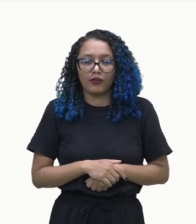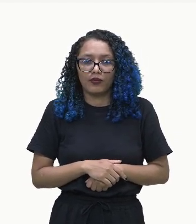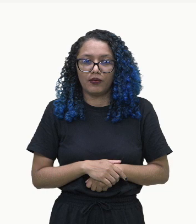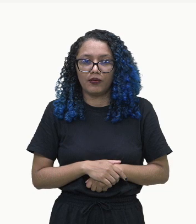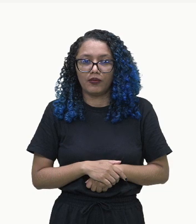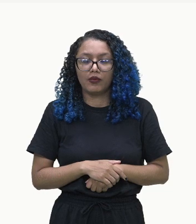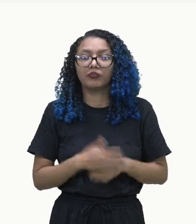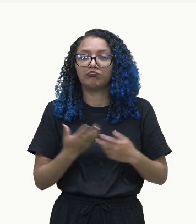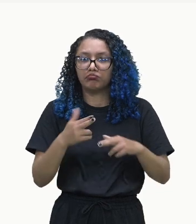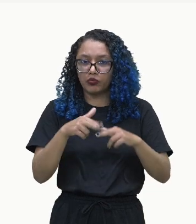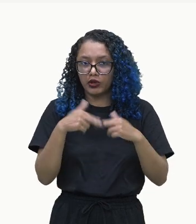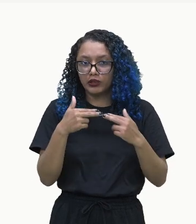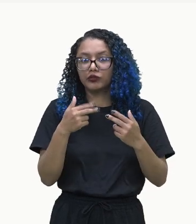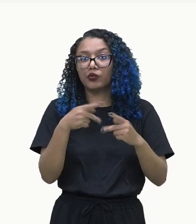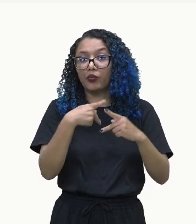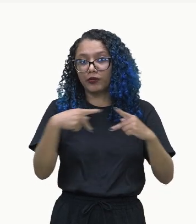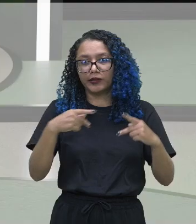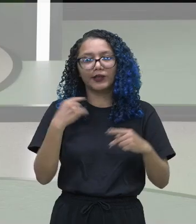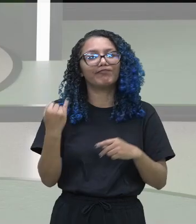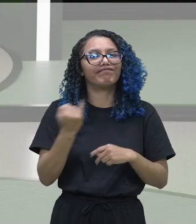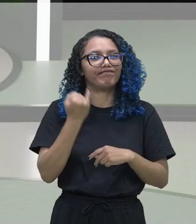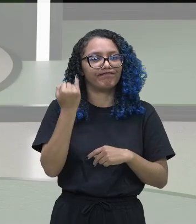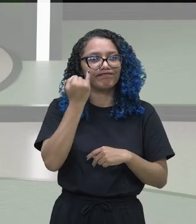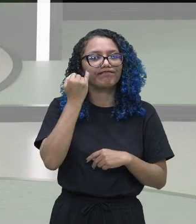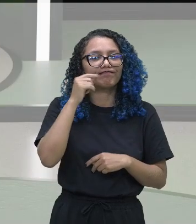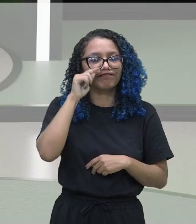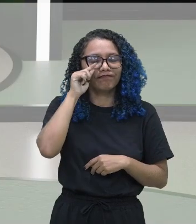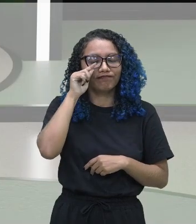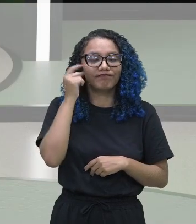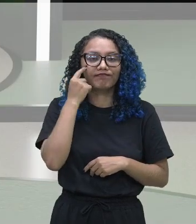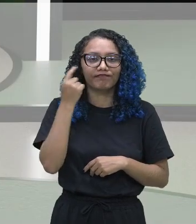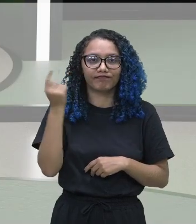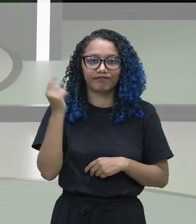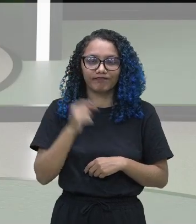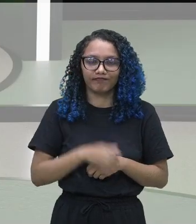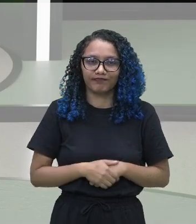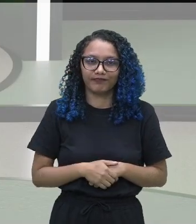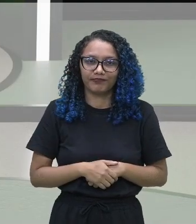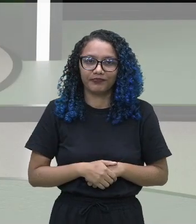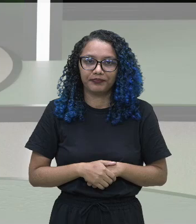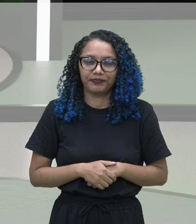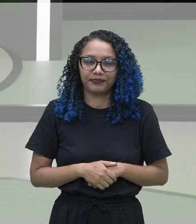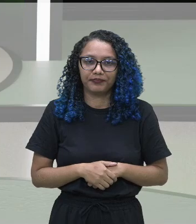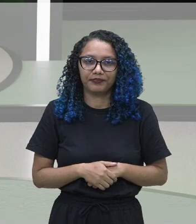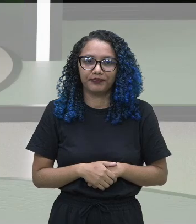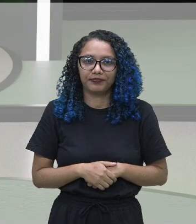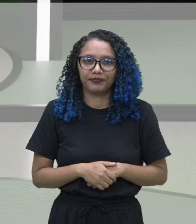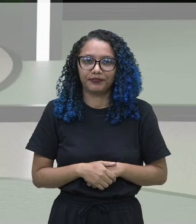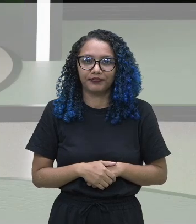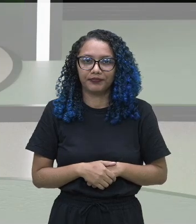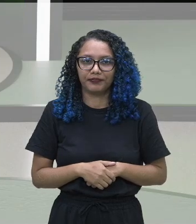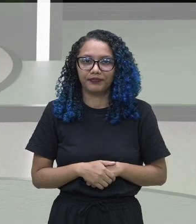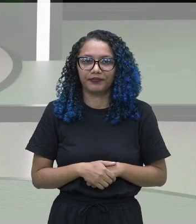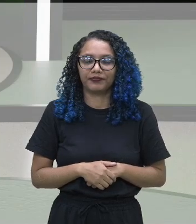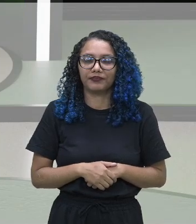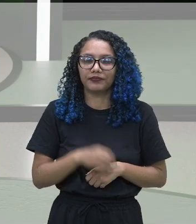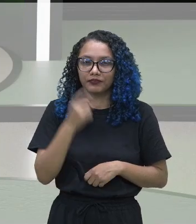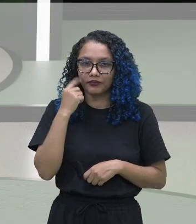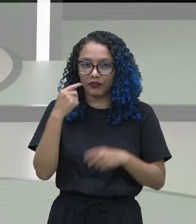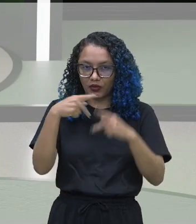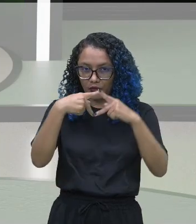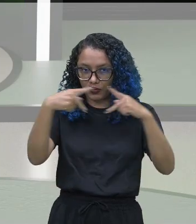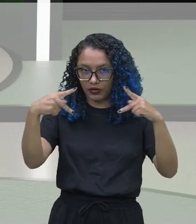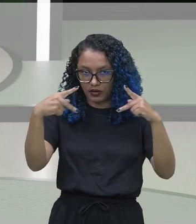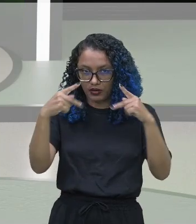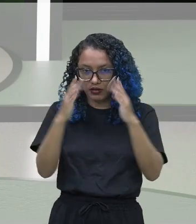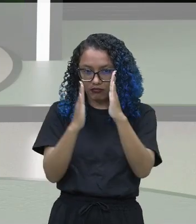das proteínas. E aqui vocês estão vendo agora, ó, vocês estão vendo agora lá no meio uma proteína de